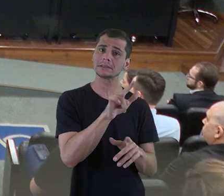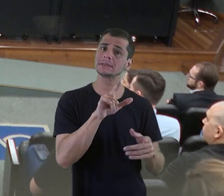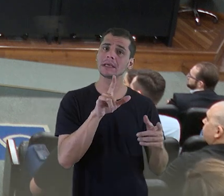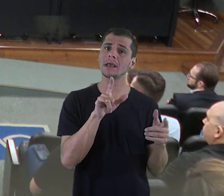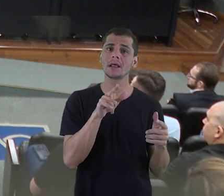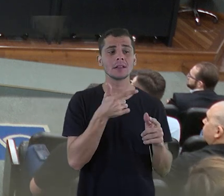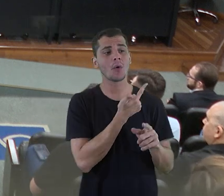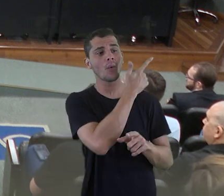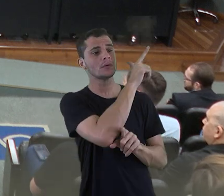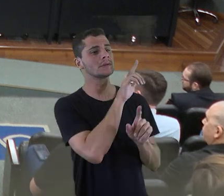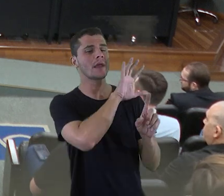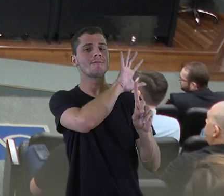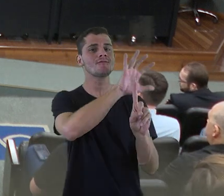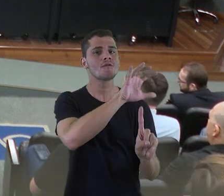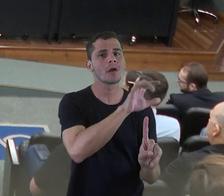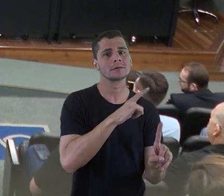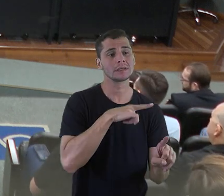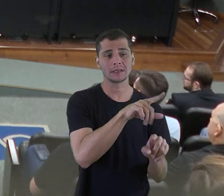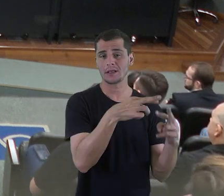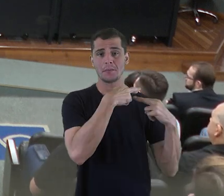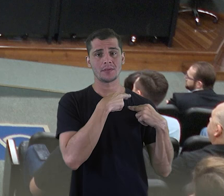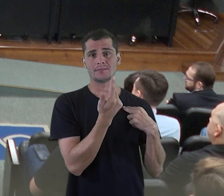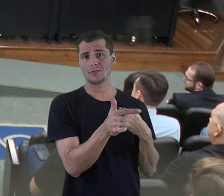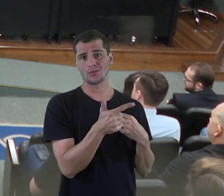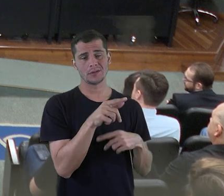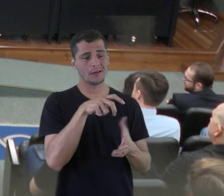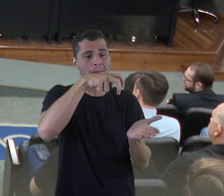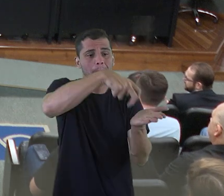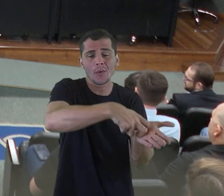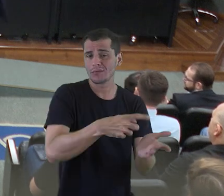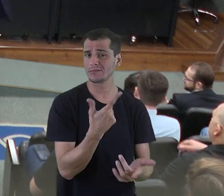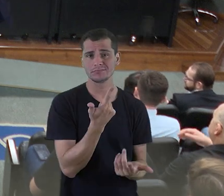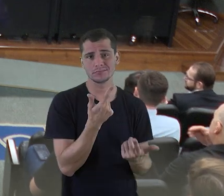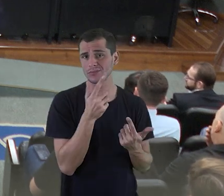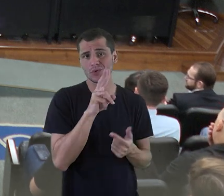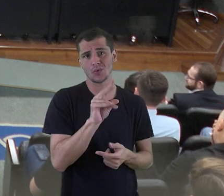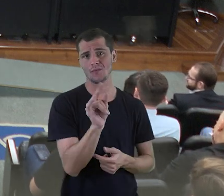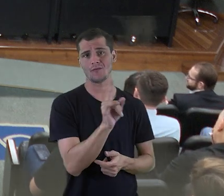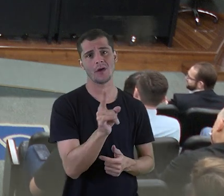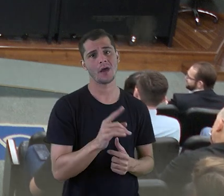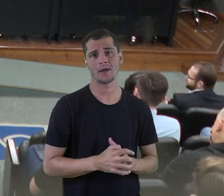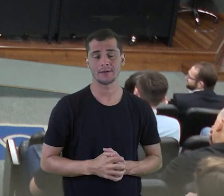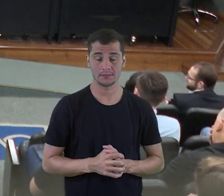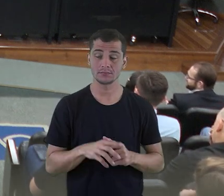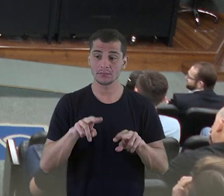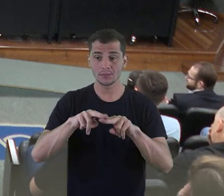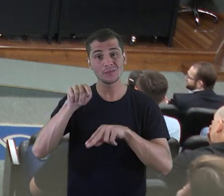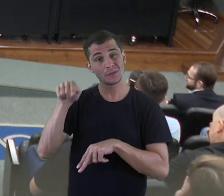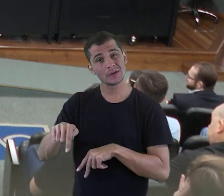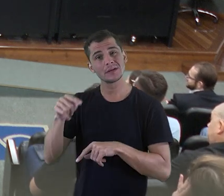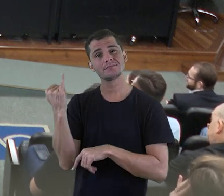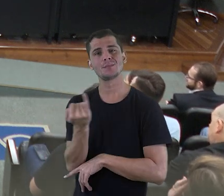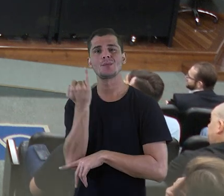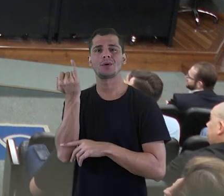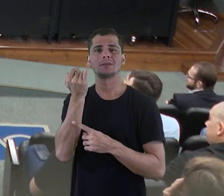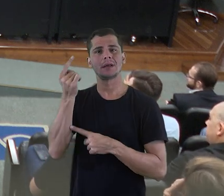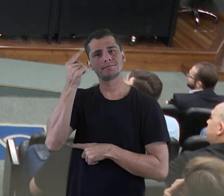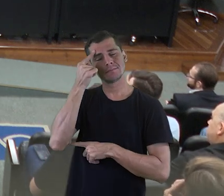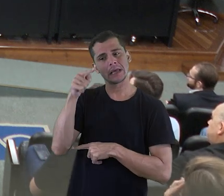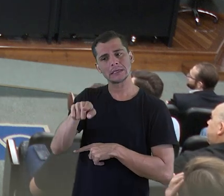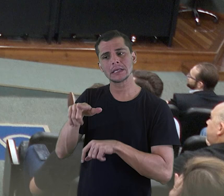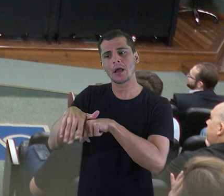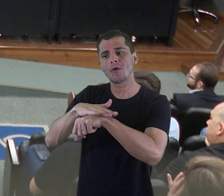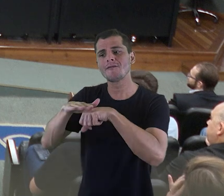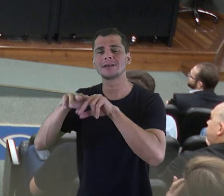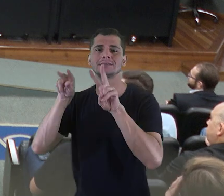isso que é importante por isso que é importante a gente começar pela responsabilidade porque a não quer ser responsável e para a não ser responsável pela LGPD como não tem muita norma ainda a